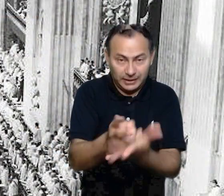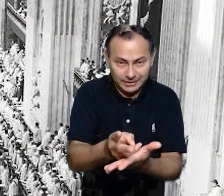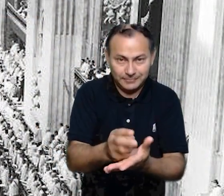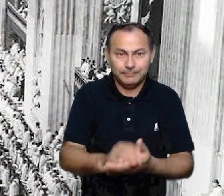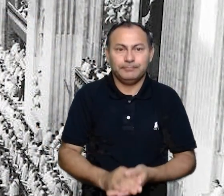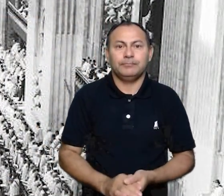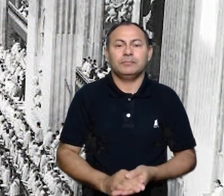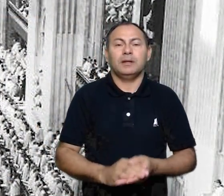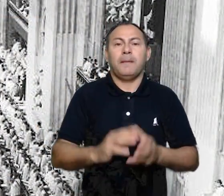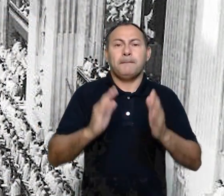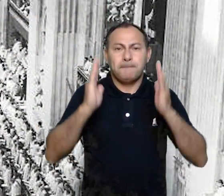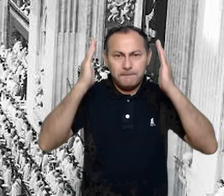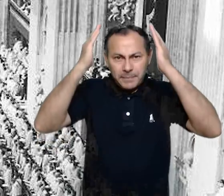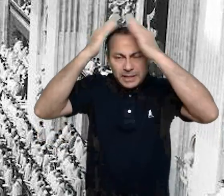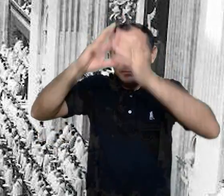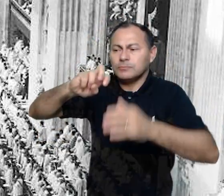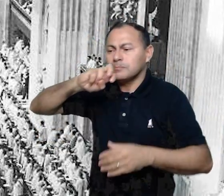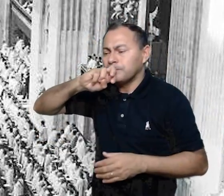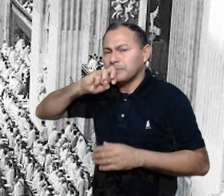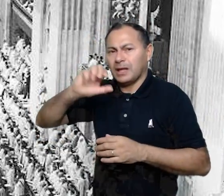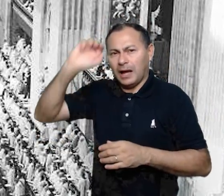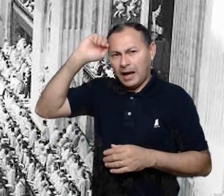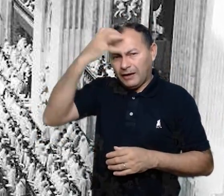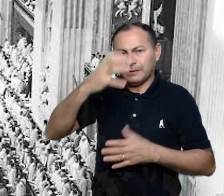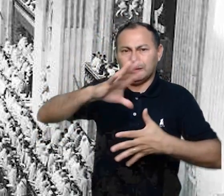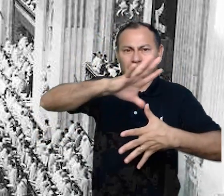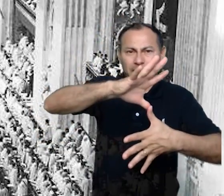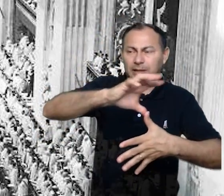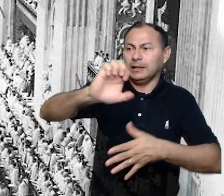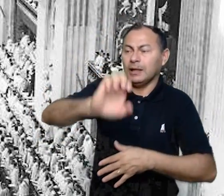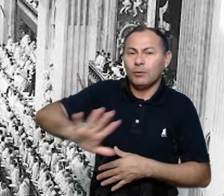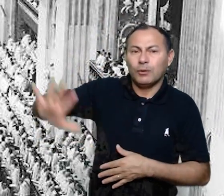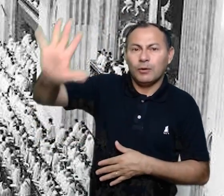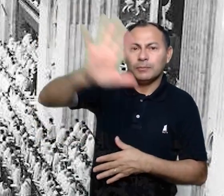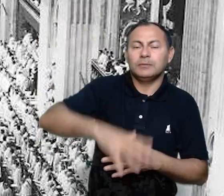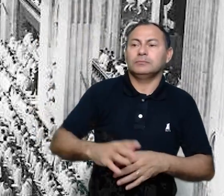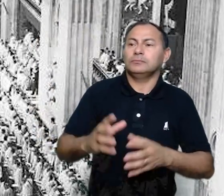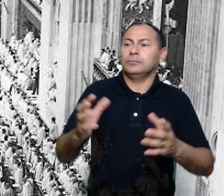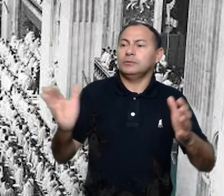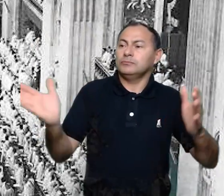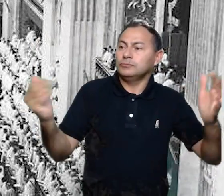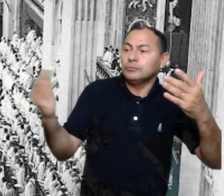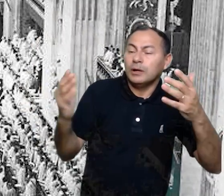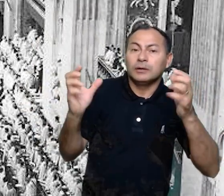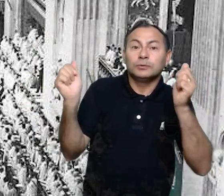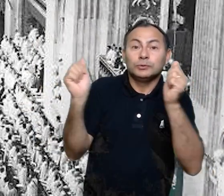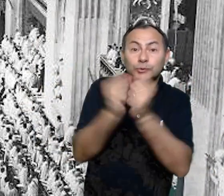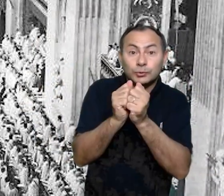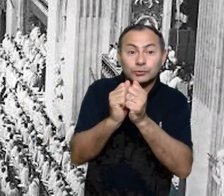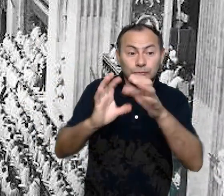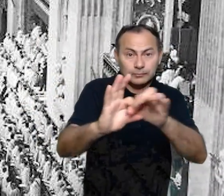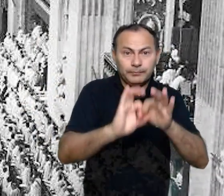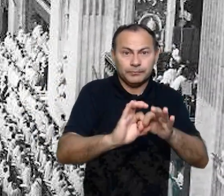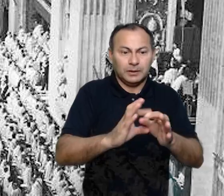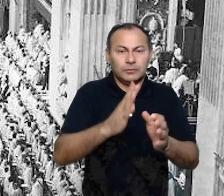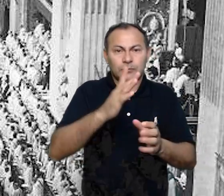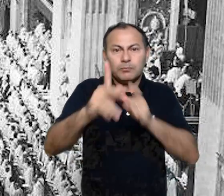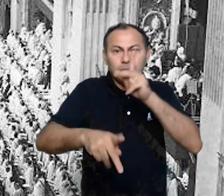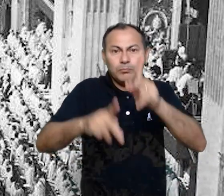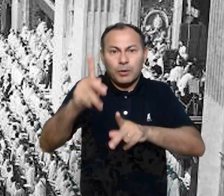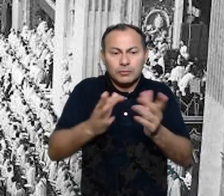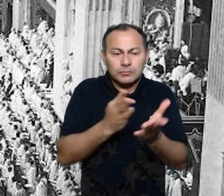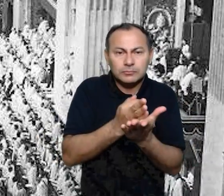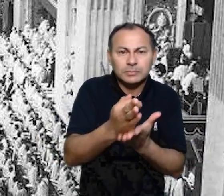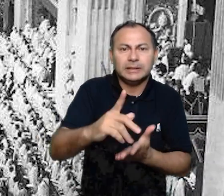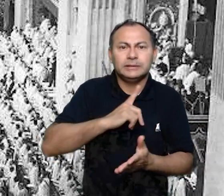vez, bispos da África, da América, da Europa foram vistos juntos. Os fiéis como